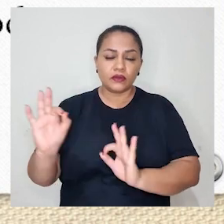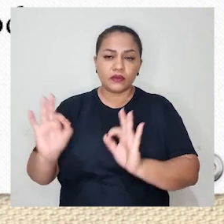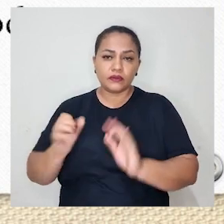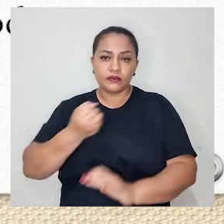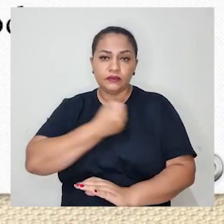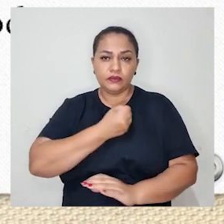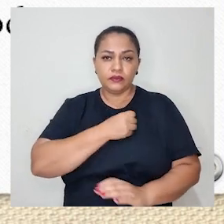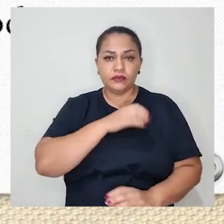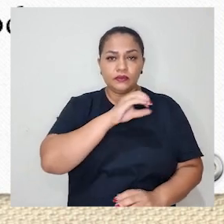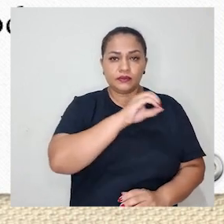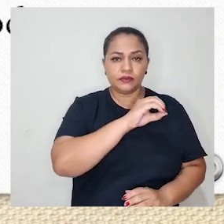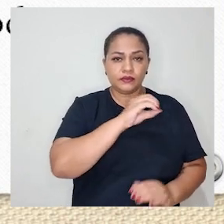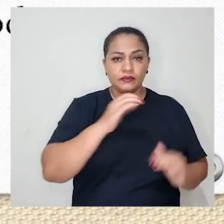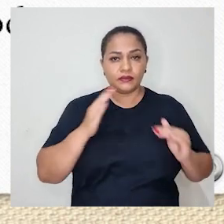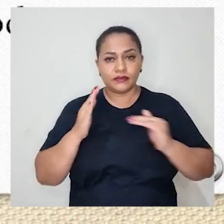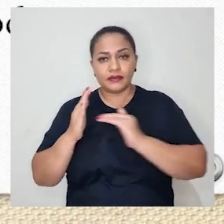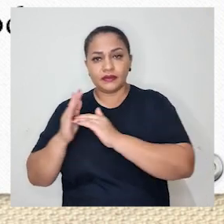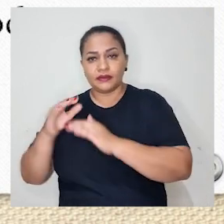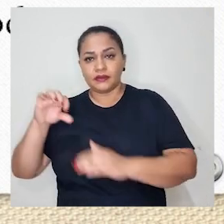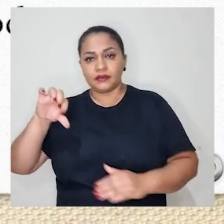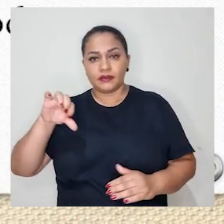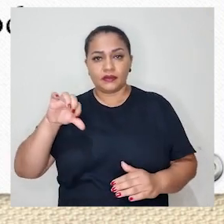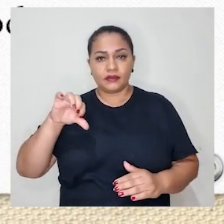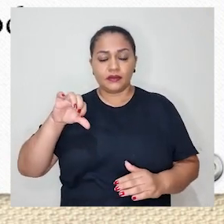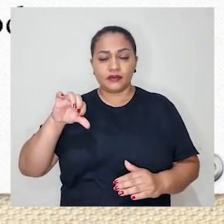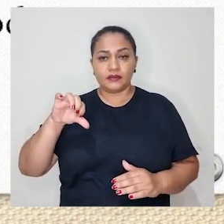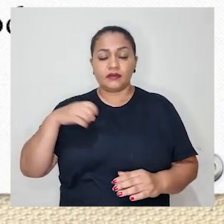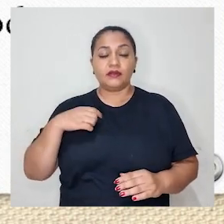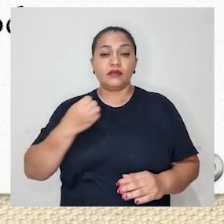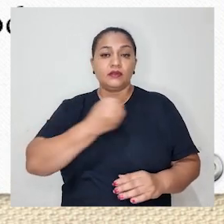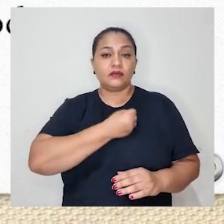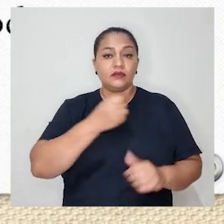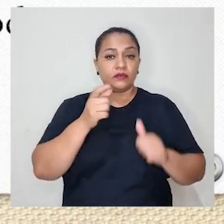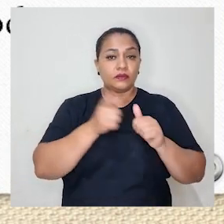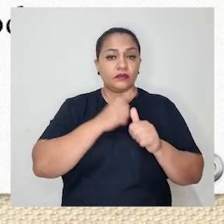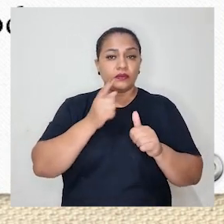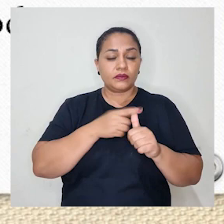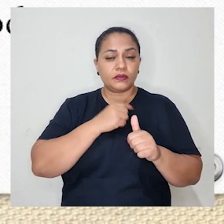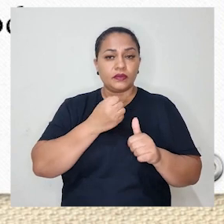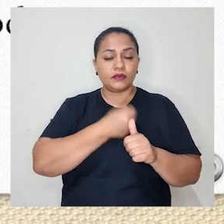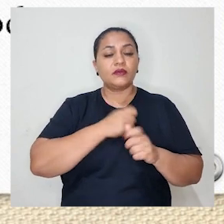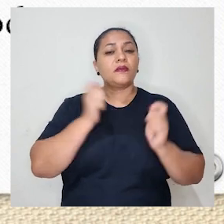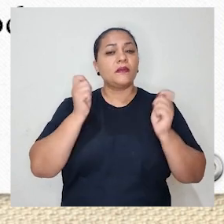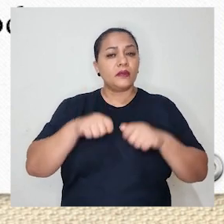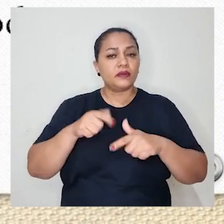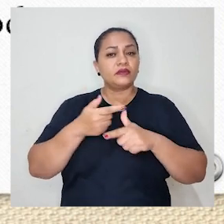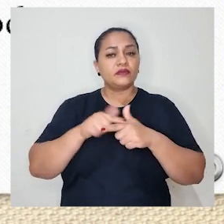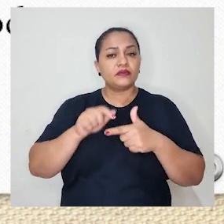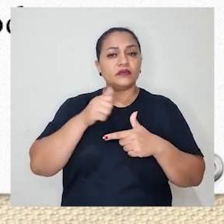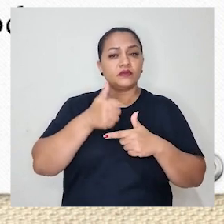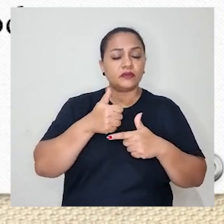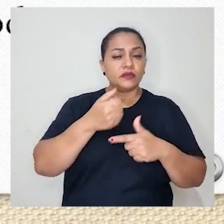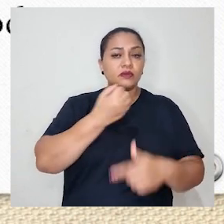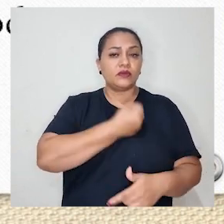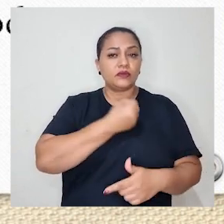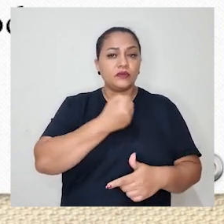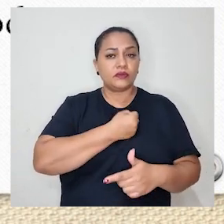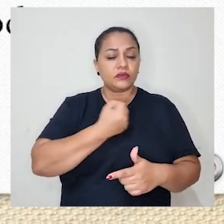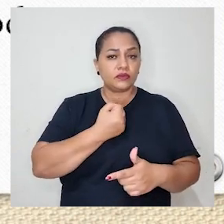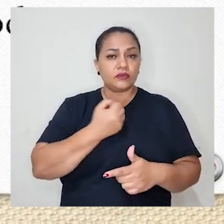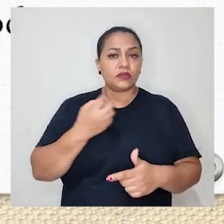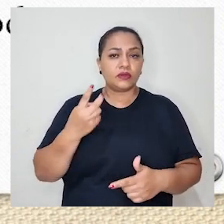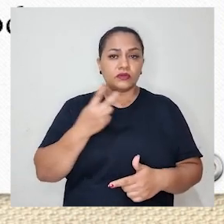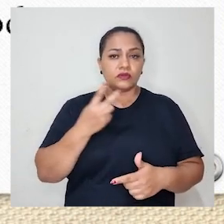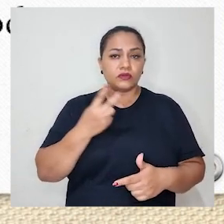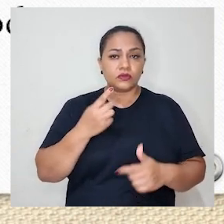os algarismos de 0 a 9, de tal maneira que o número formado pelo primeiro algarismo seja divisível por 1, o número